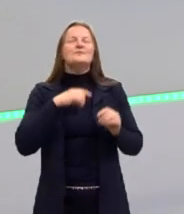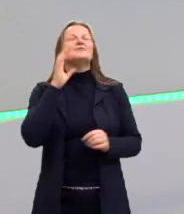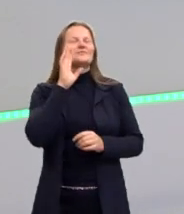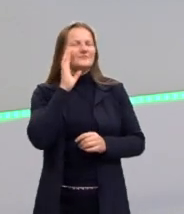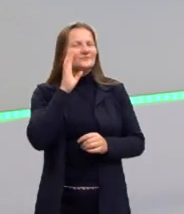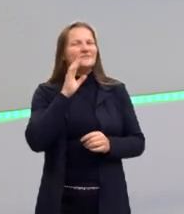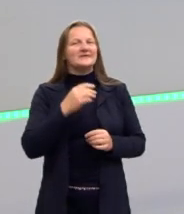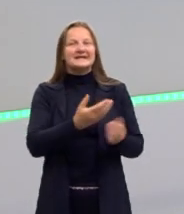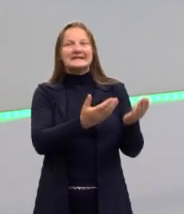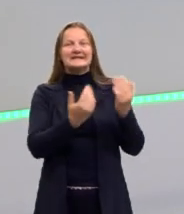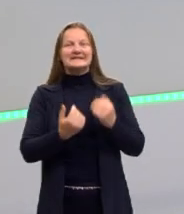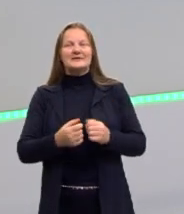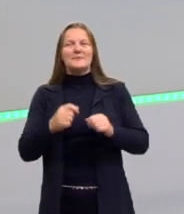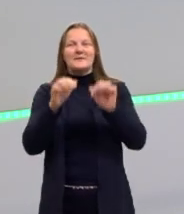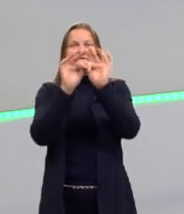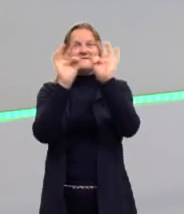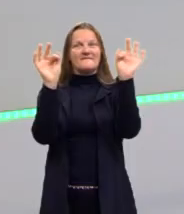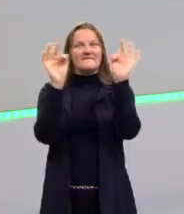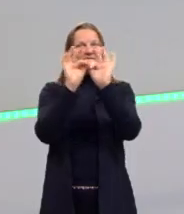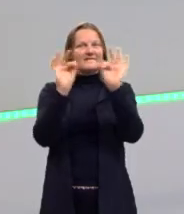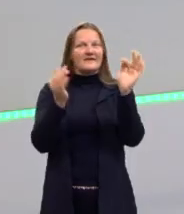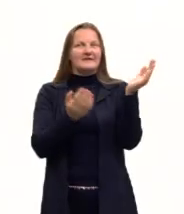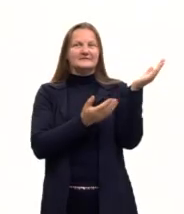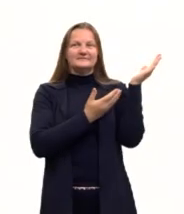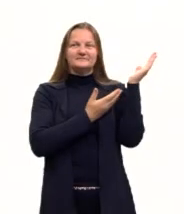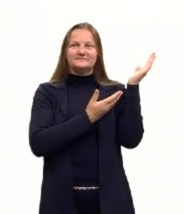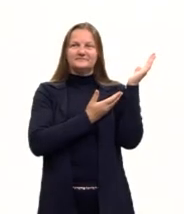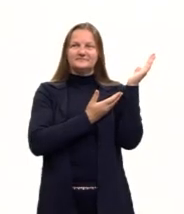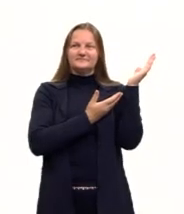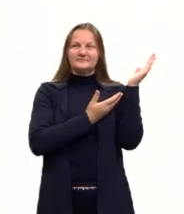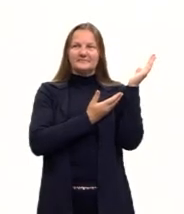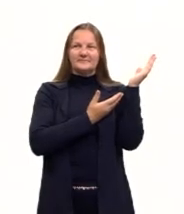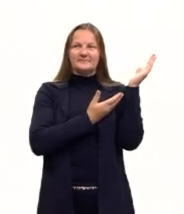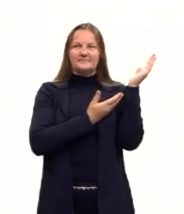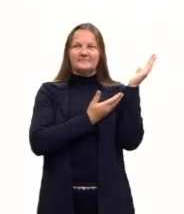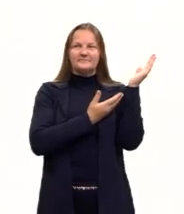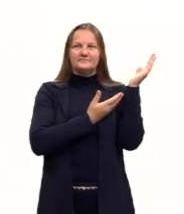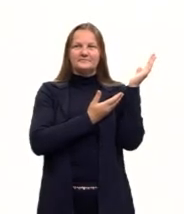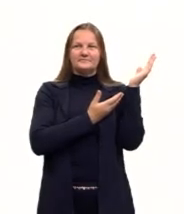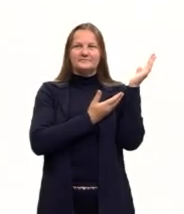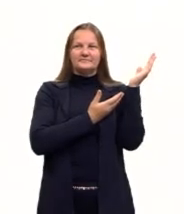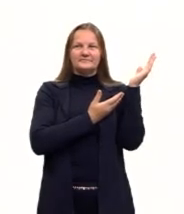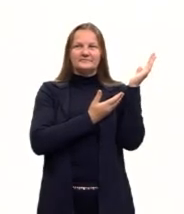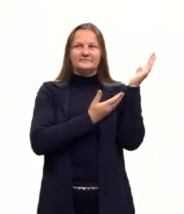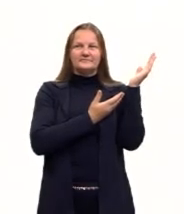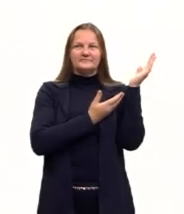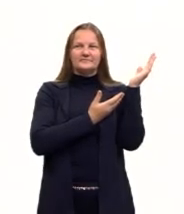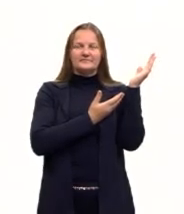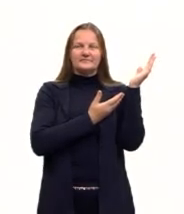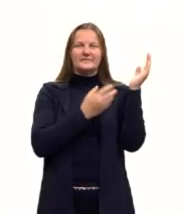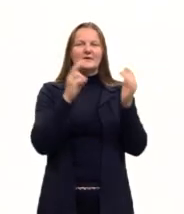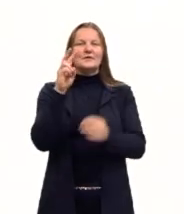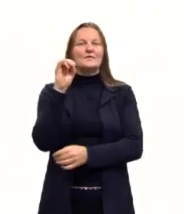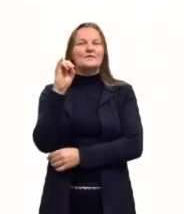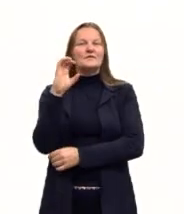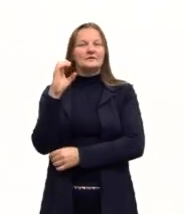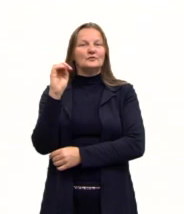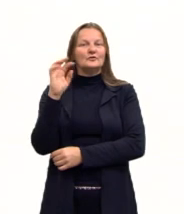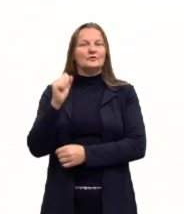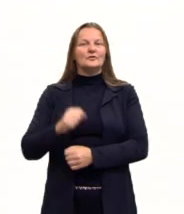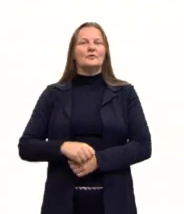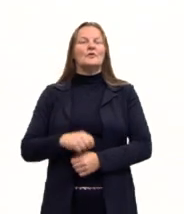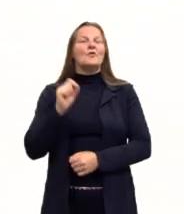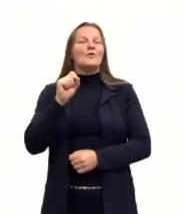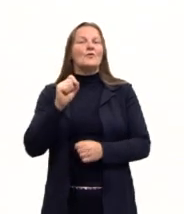trazer uma frase né e eu trouxe então para vocês uma frase aqui do Victor Hugo que